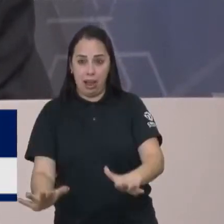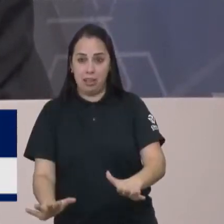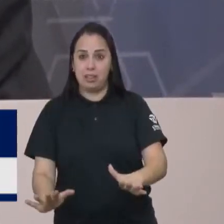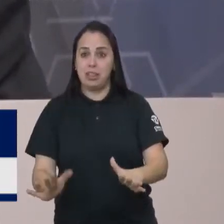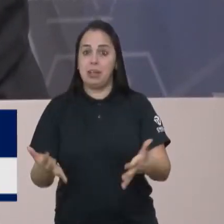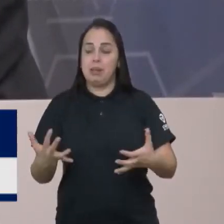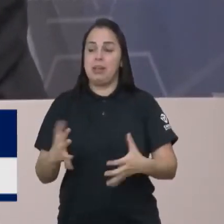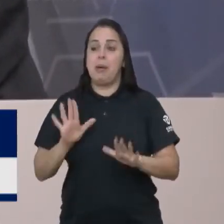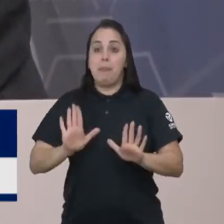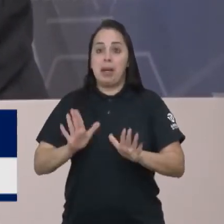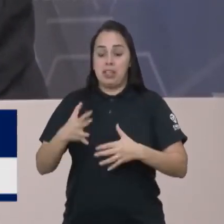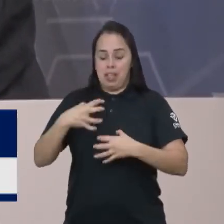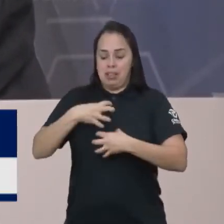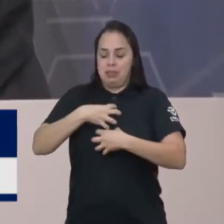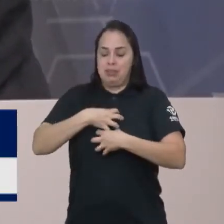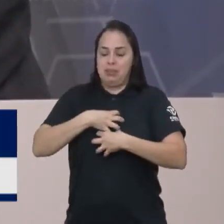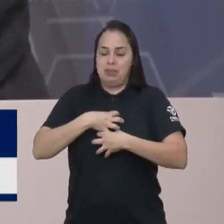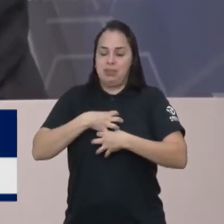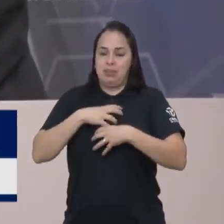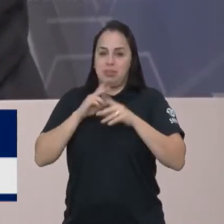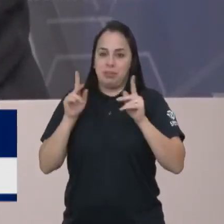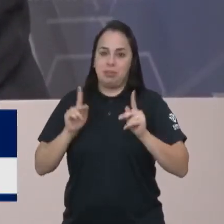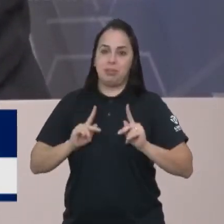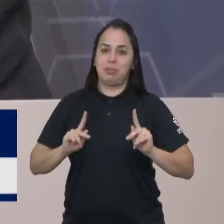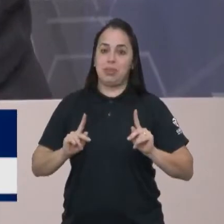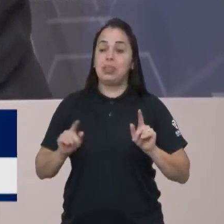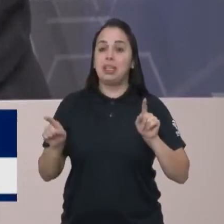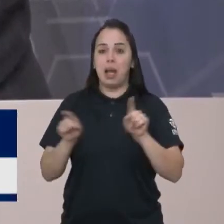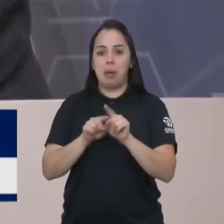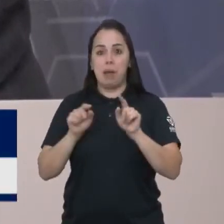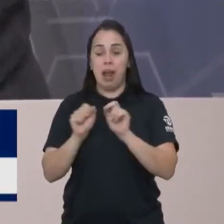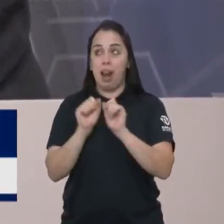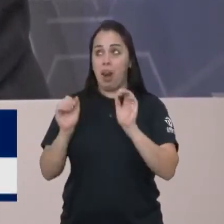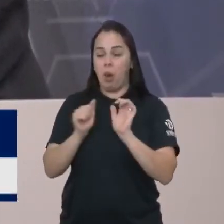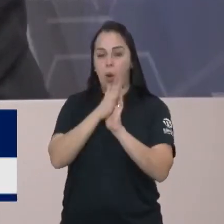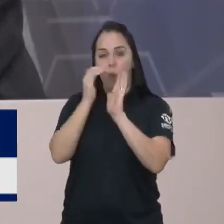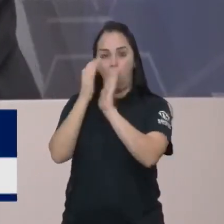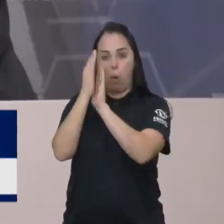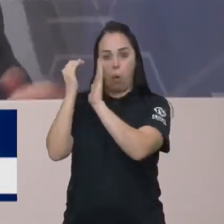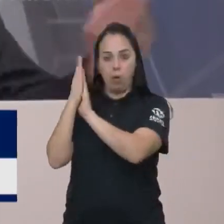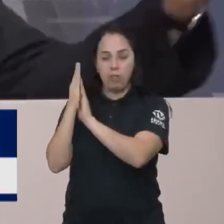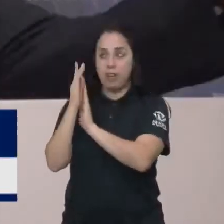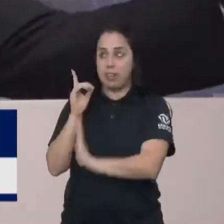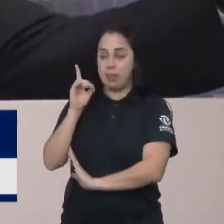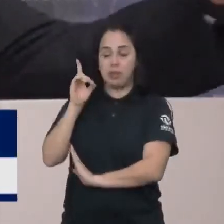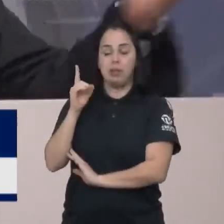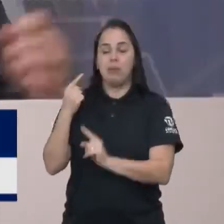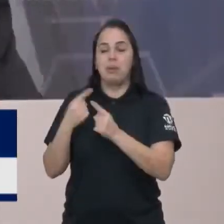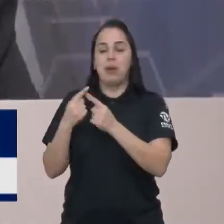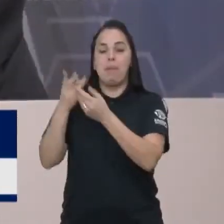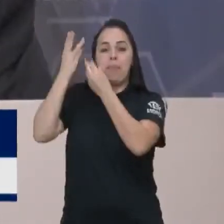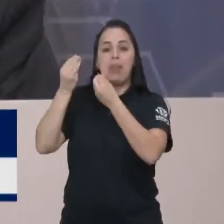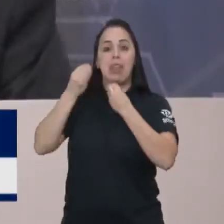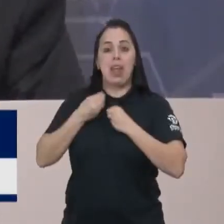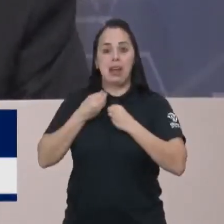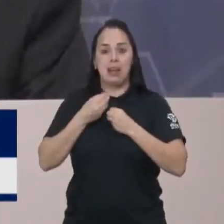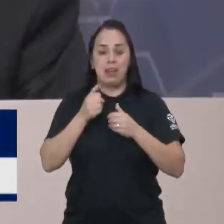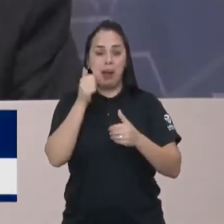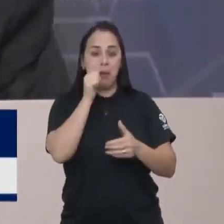Ao mesmo tempo, louvo a ele também pela virtuosa e queridíssima esposa,